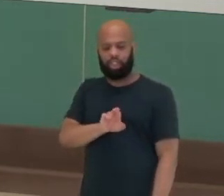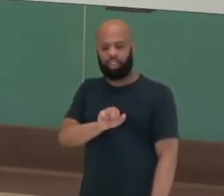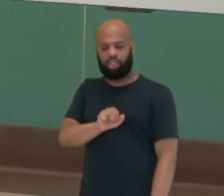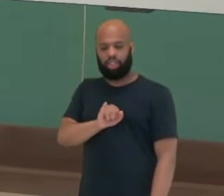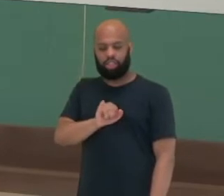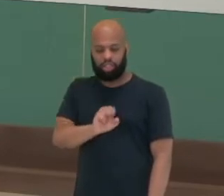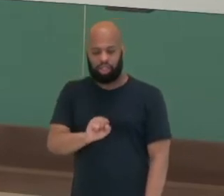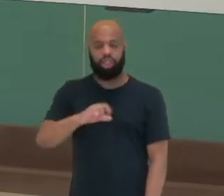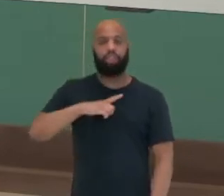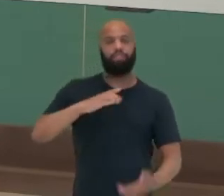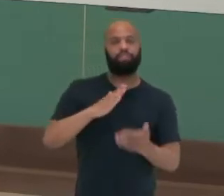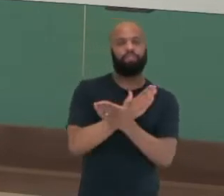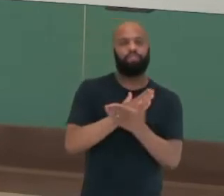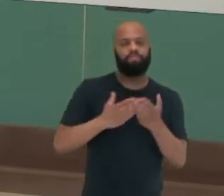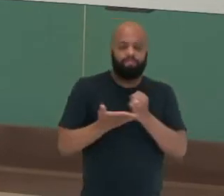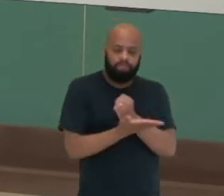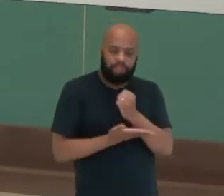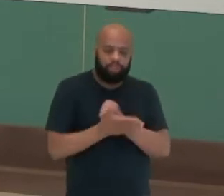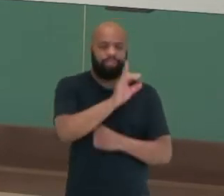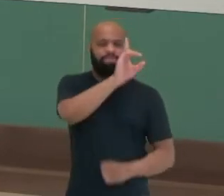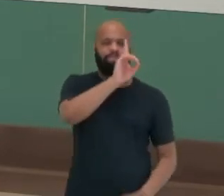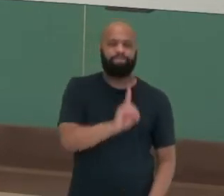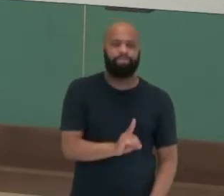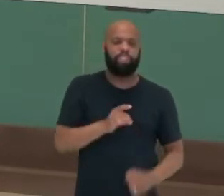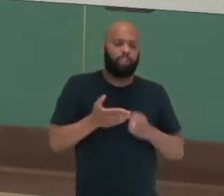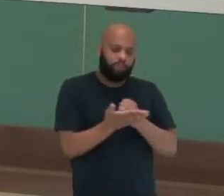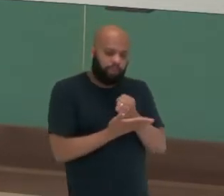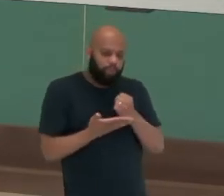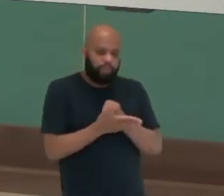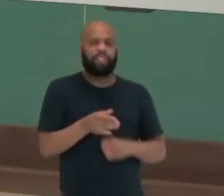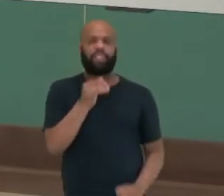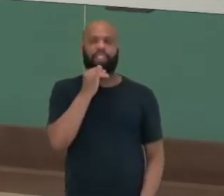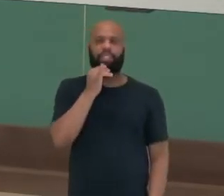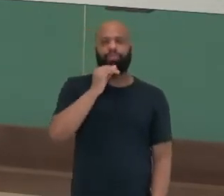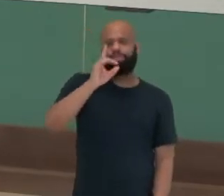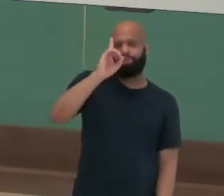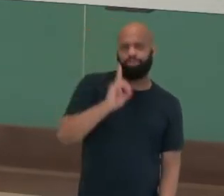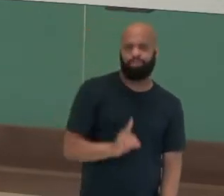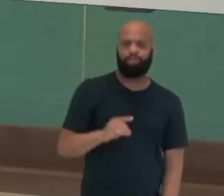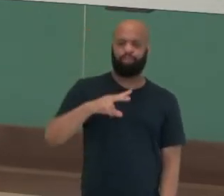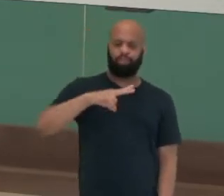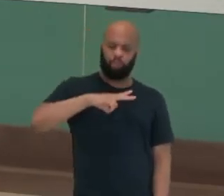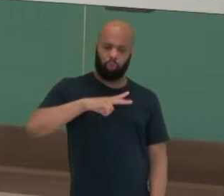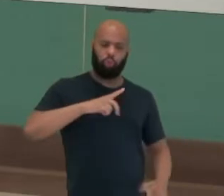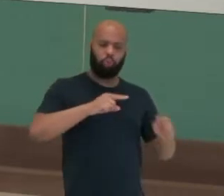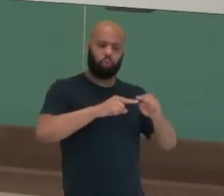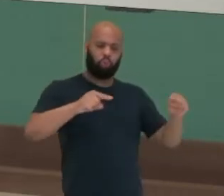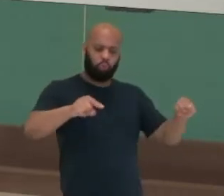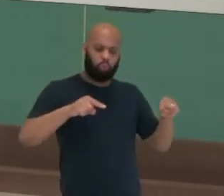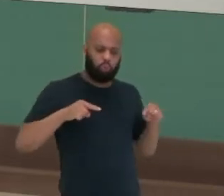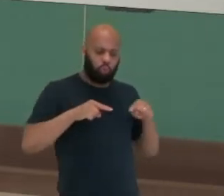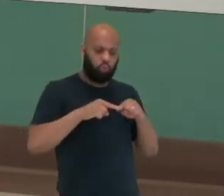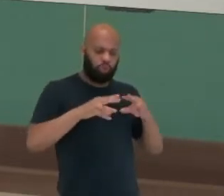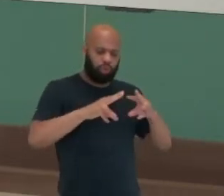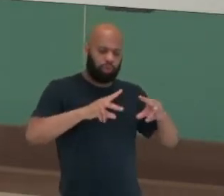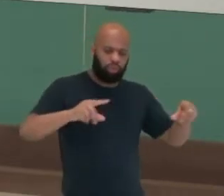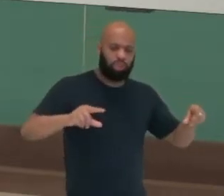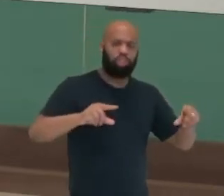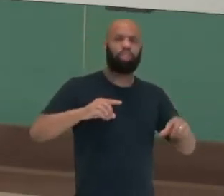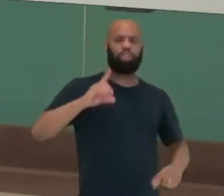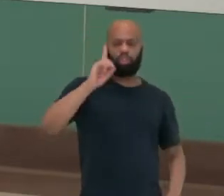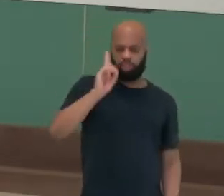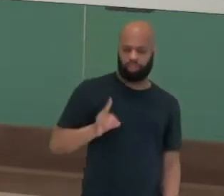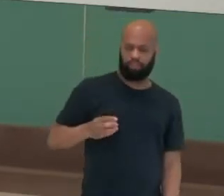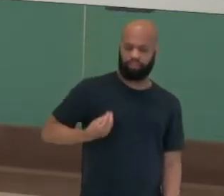fundamentos, direitos fundamentais, como, por exemplo, o direito à propriedade, o direito à vida, o direito à